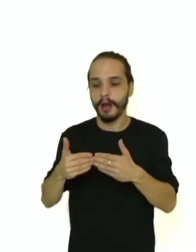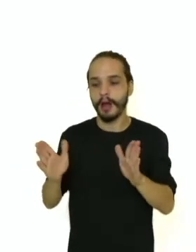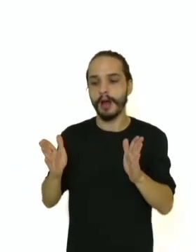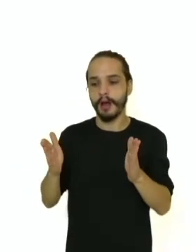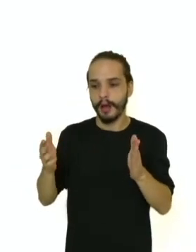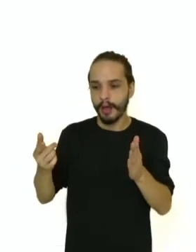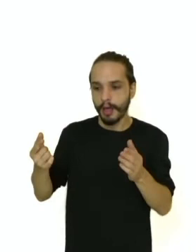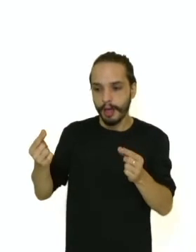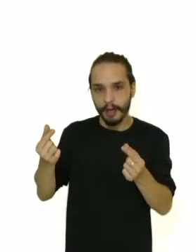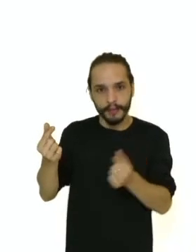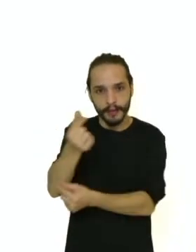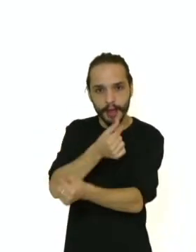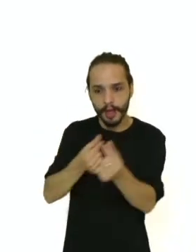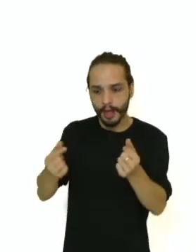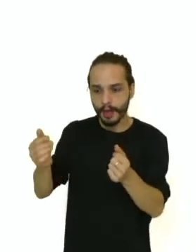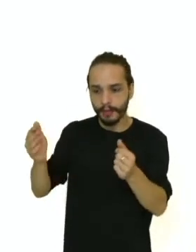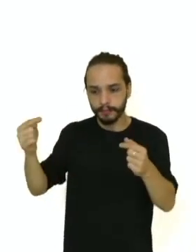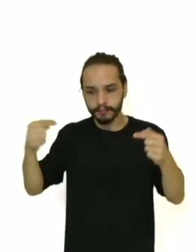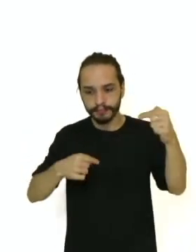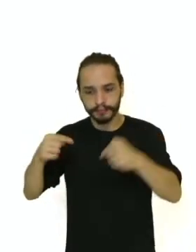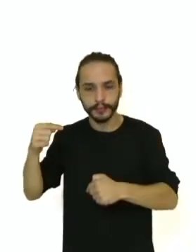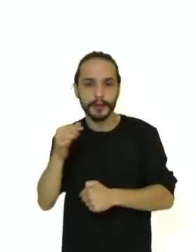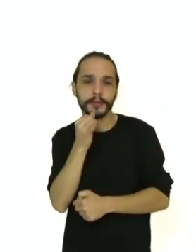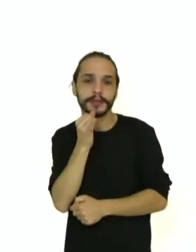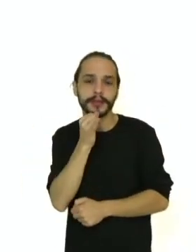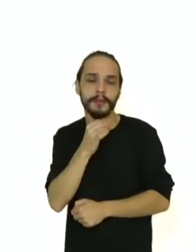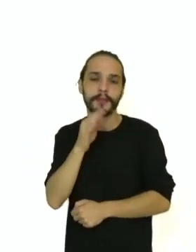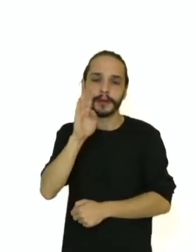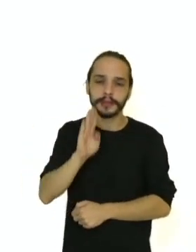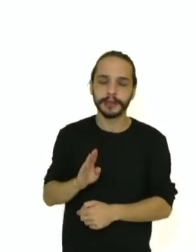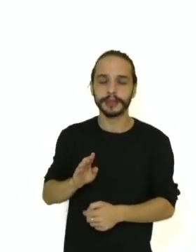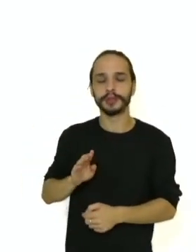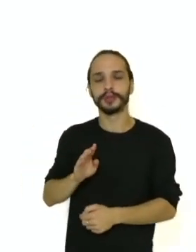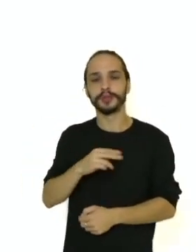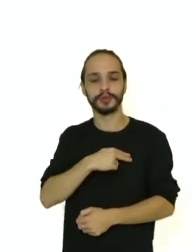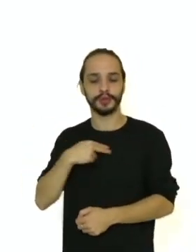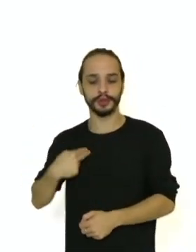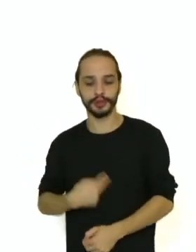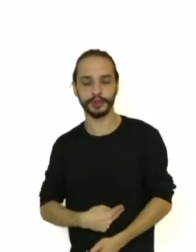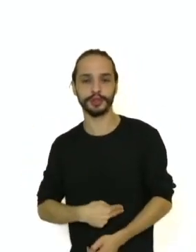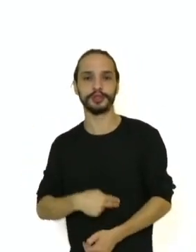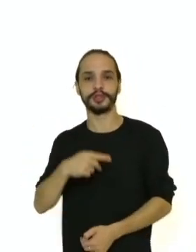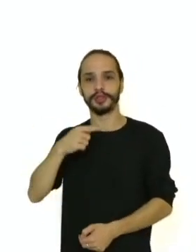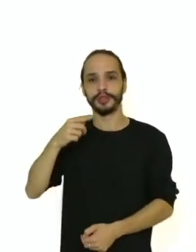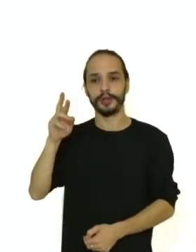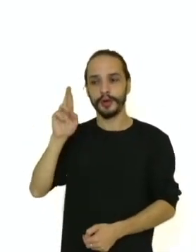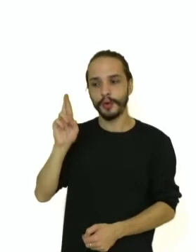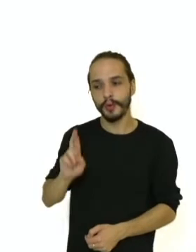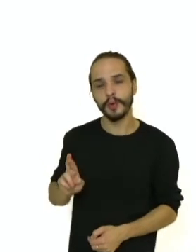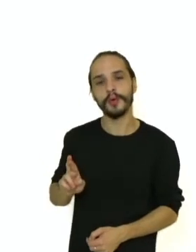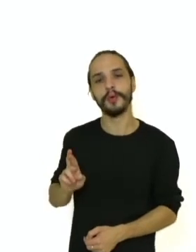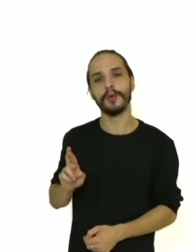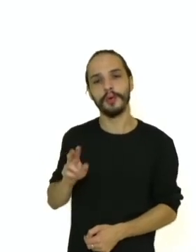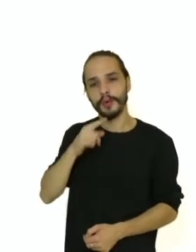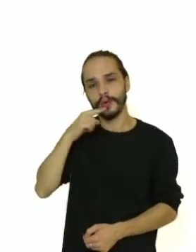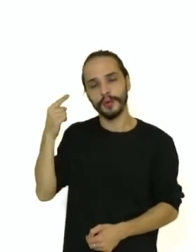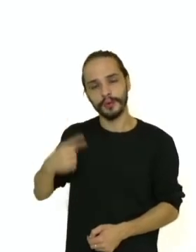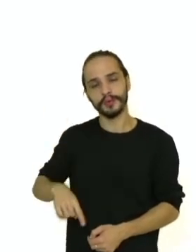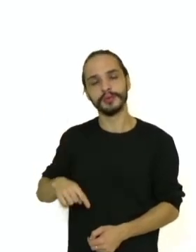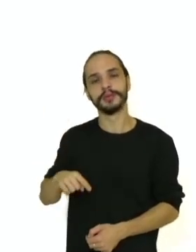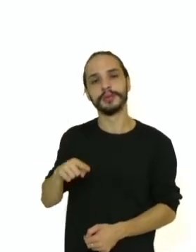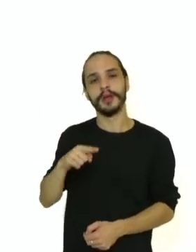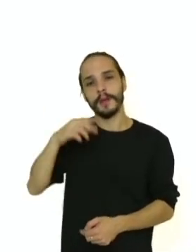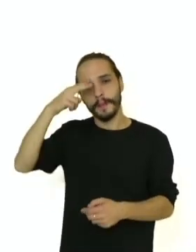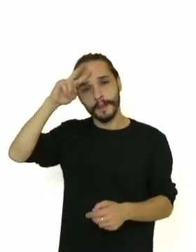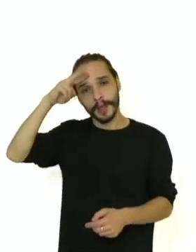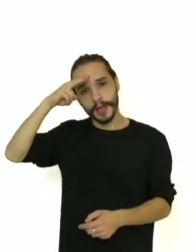financeiro desses países como o Brasil, a China, a Rússia, o México e a Argentina, e pela instalação